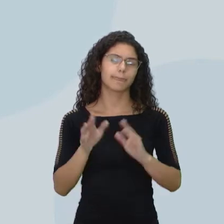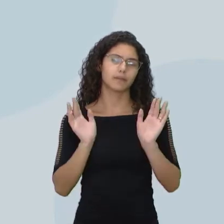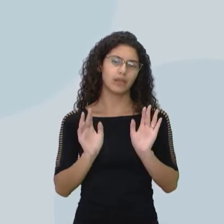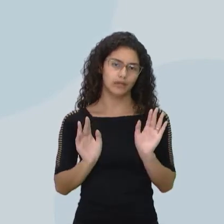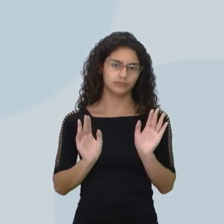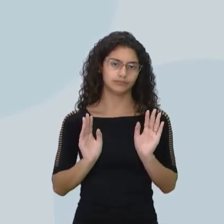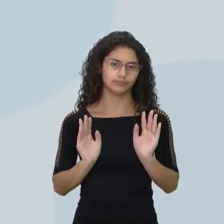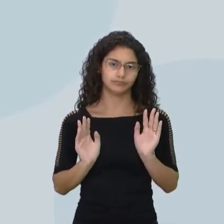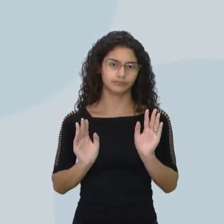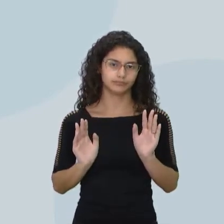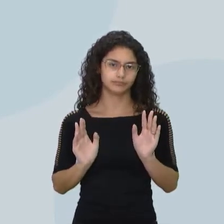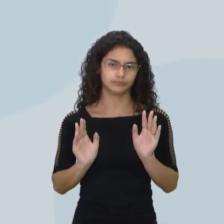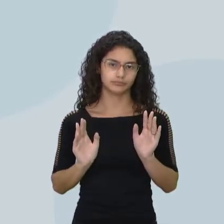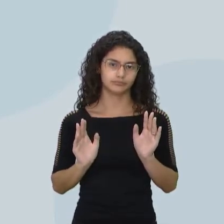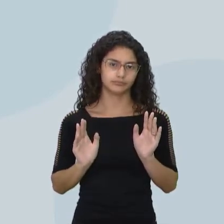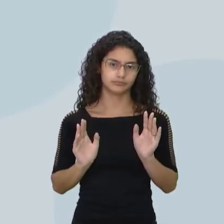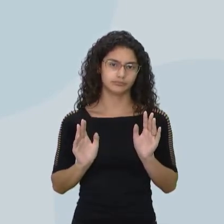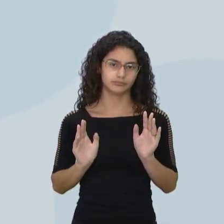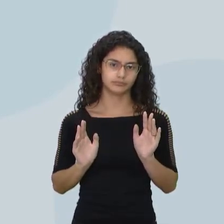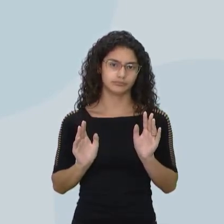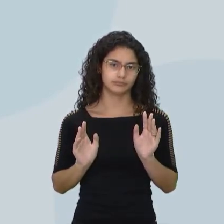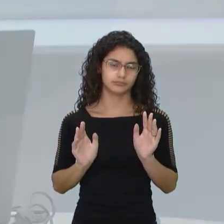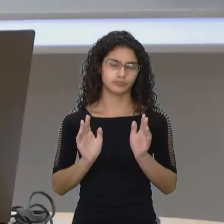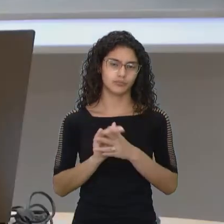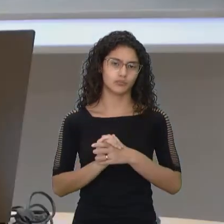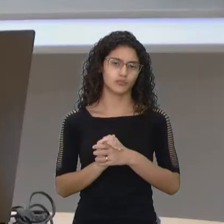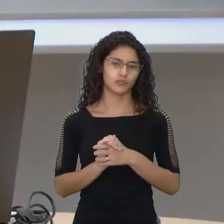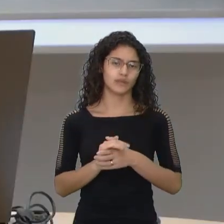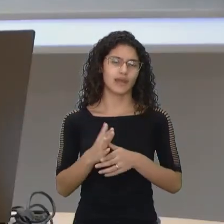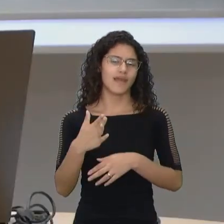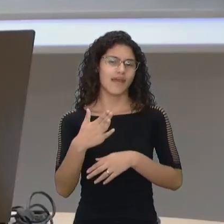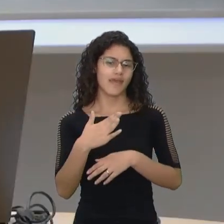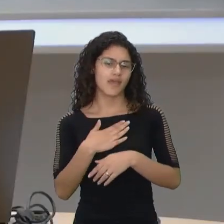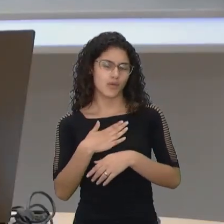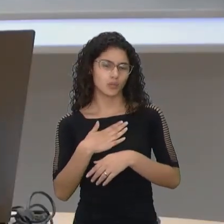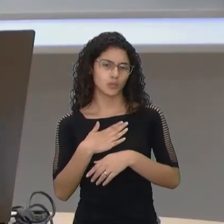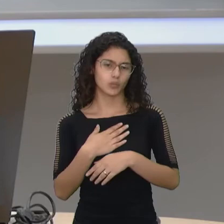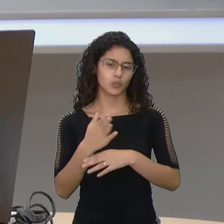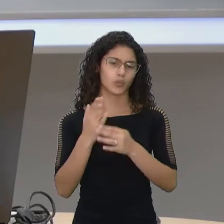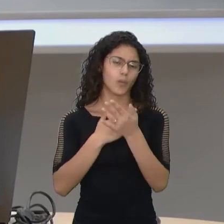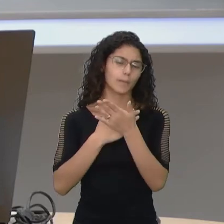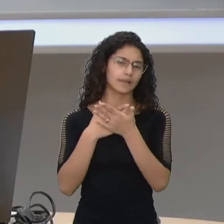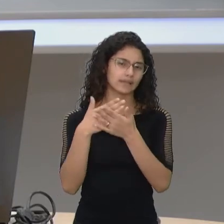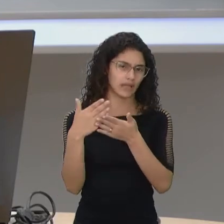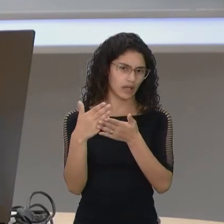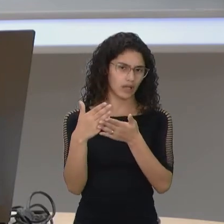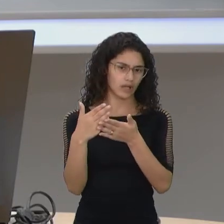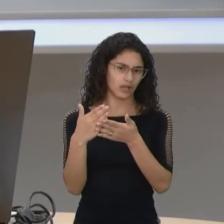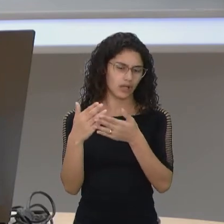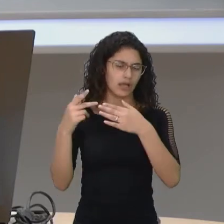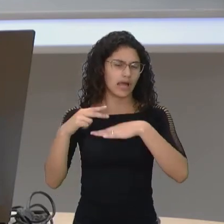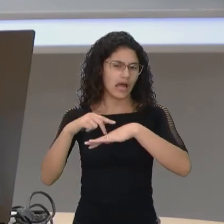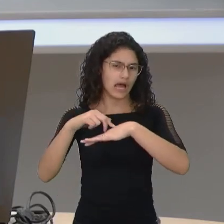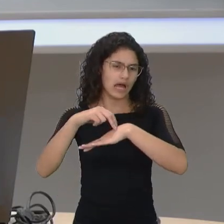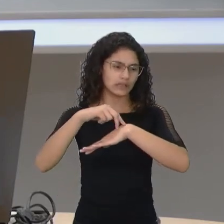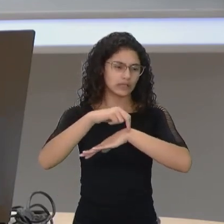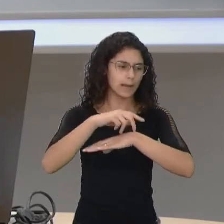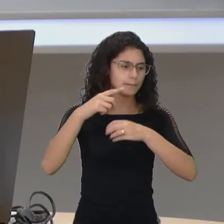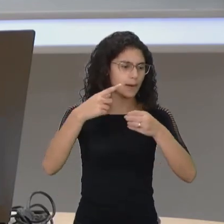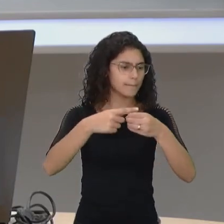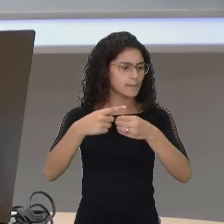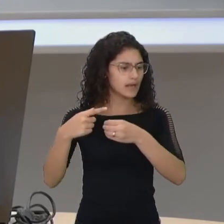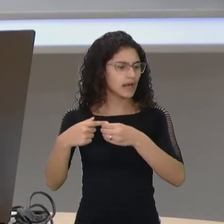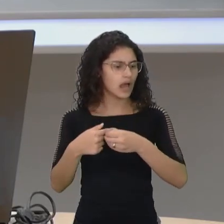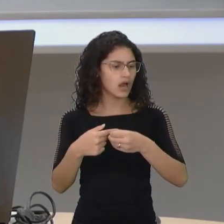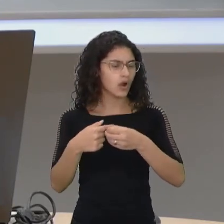peraí, será que se eu começar a andar pela cidade de Königsberg,